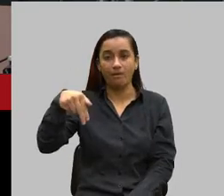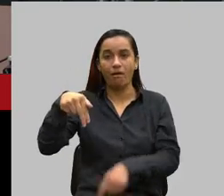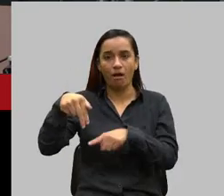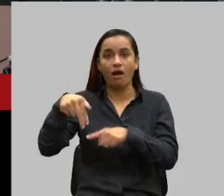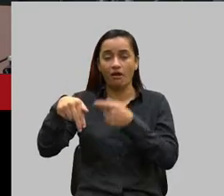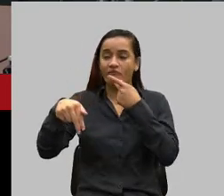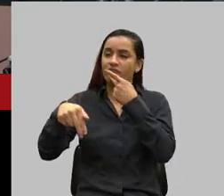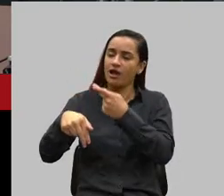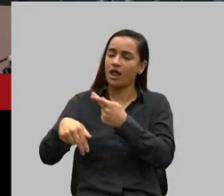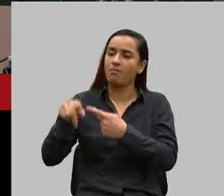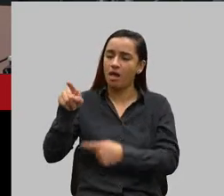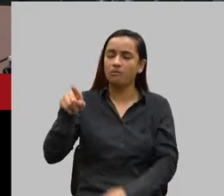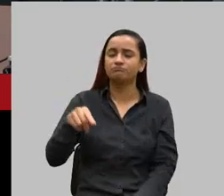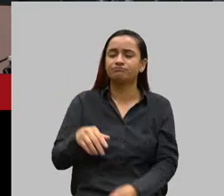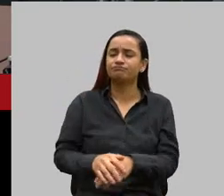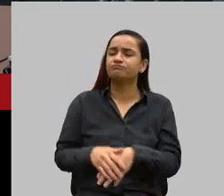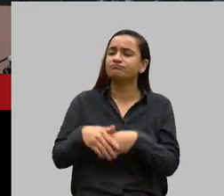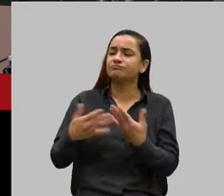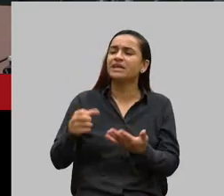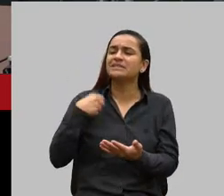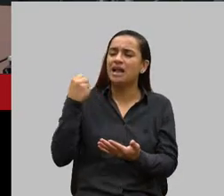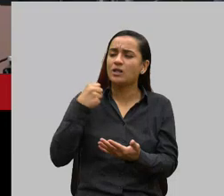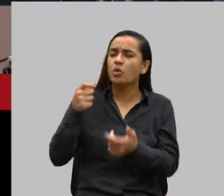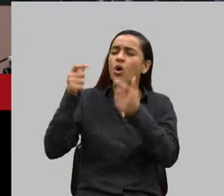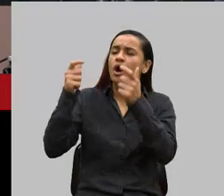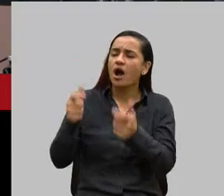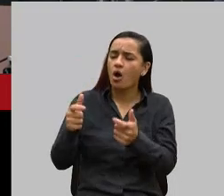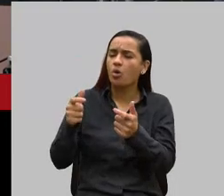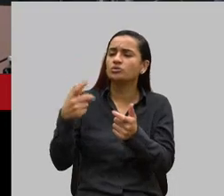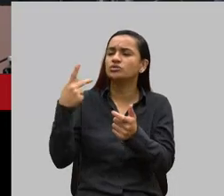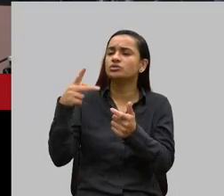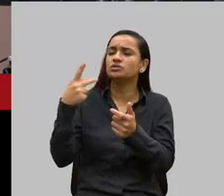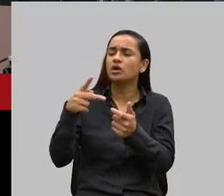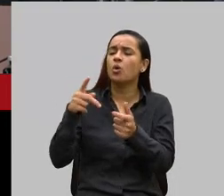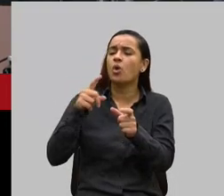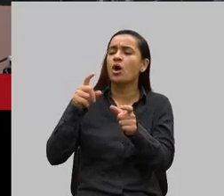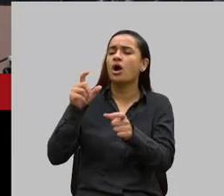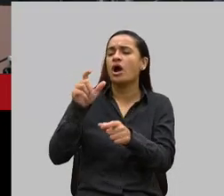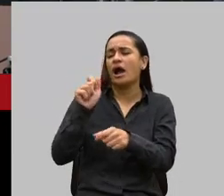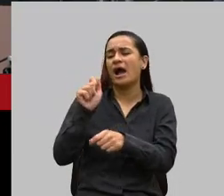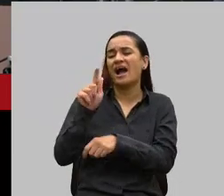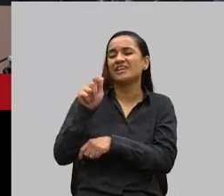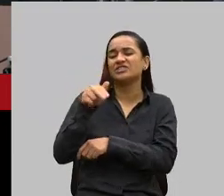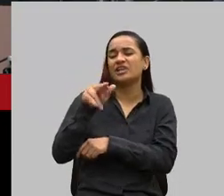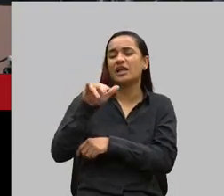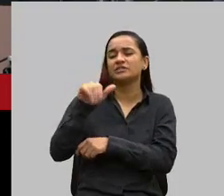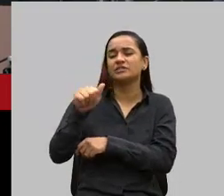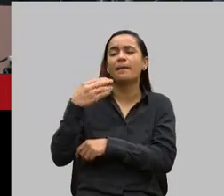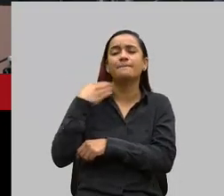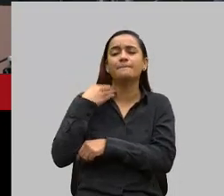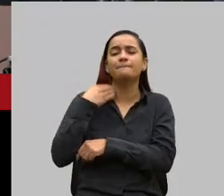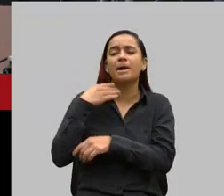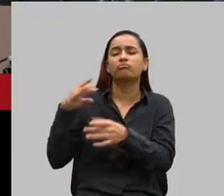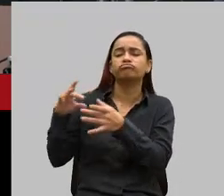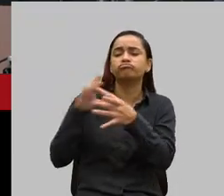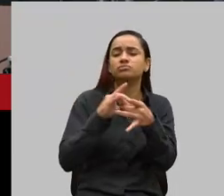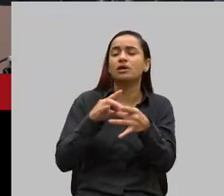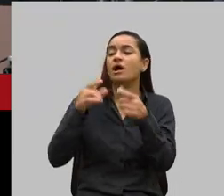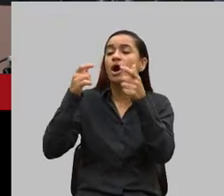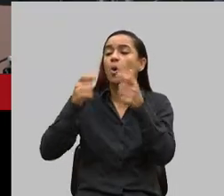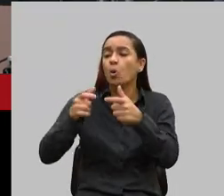febraban onde você tem agência bancária onde os seus filiados os bancos filiados tem agências